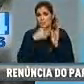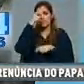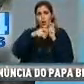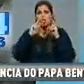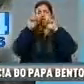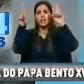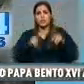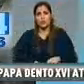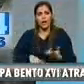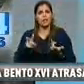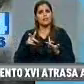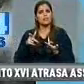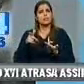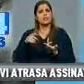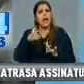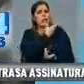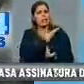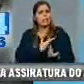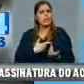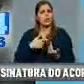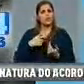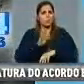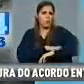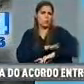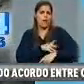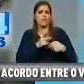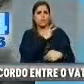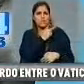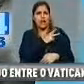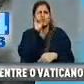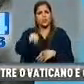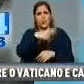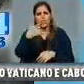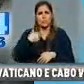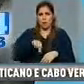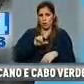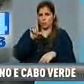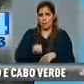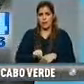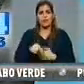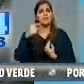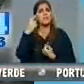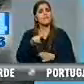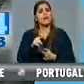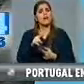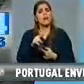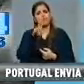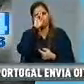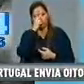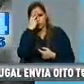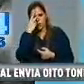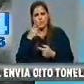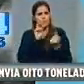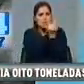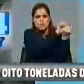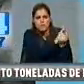internacionais, reputados, antigos reitores de universidades suíças e espanholas, que tiveram o empenho de entrevistar,